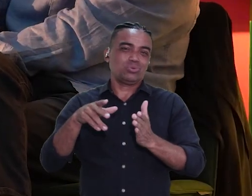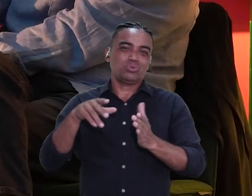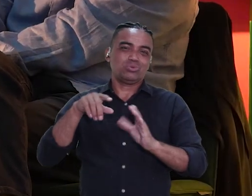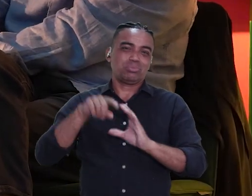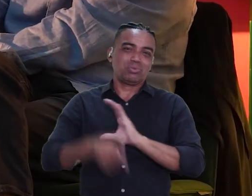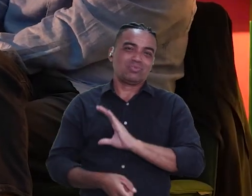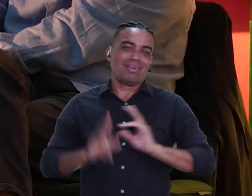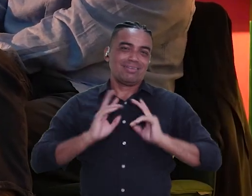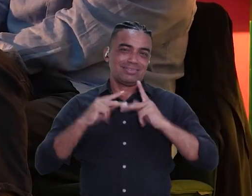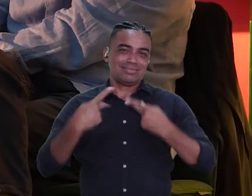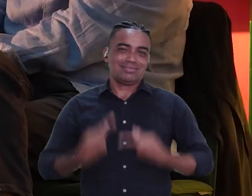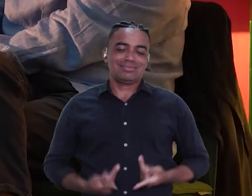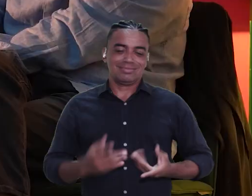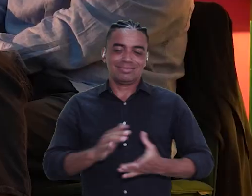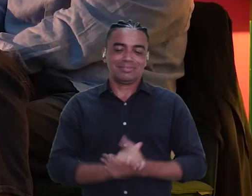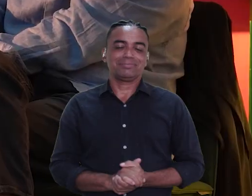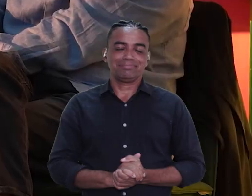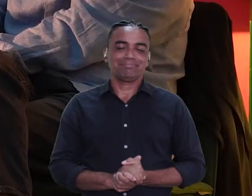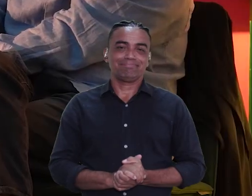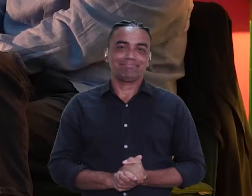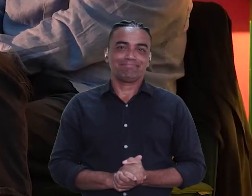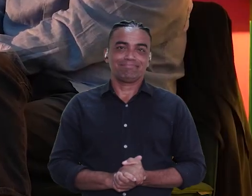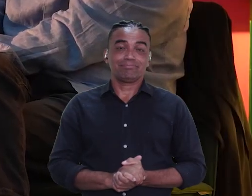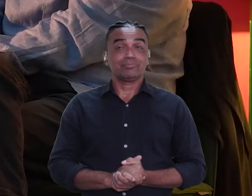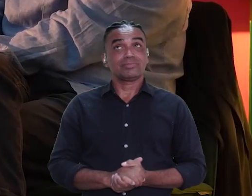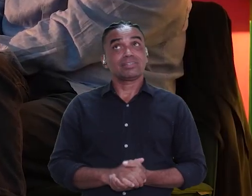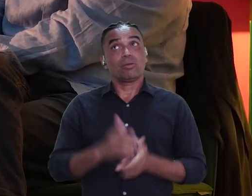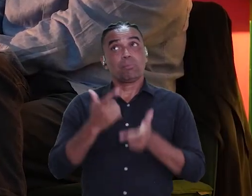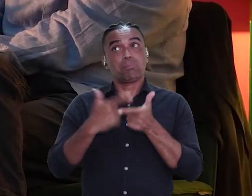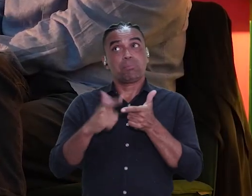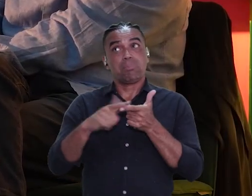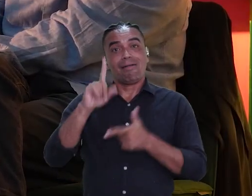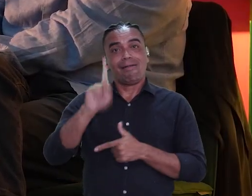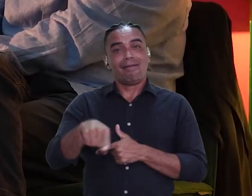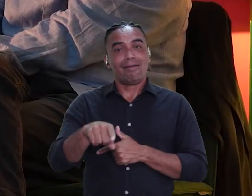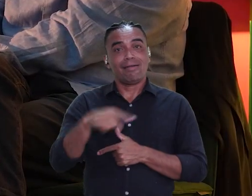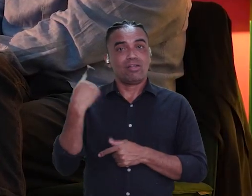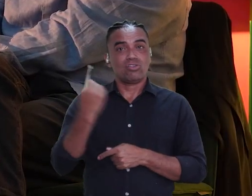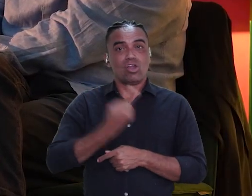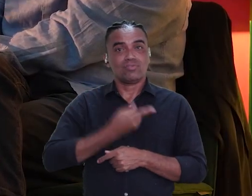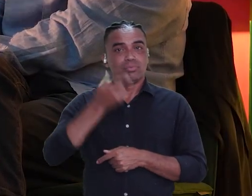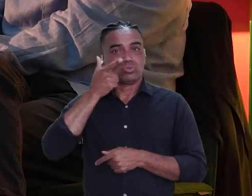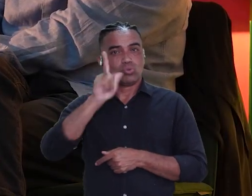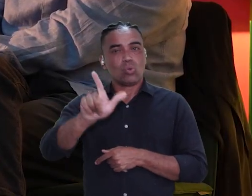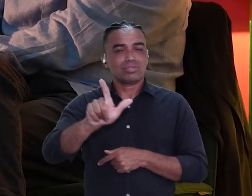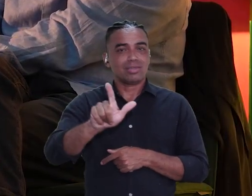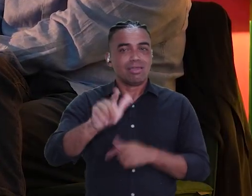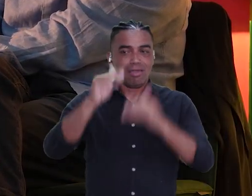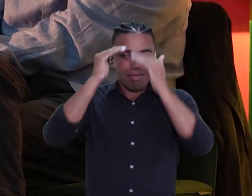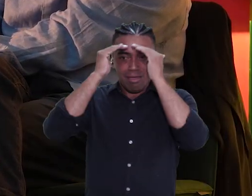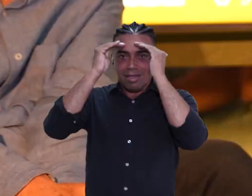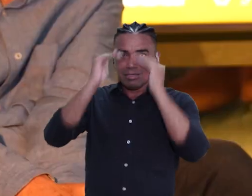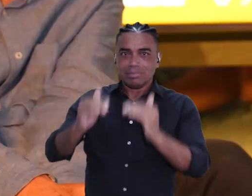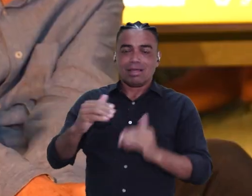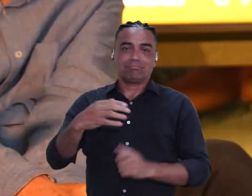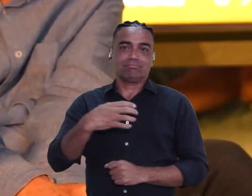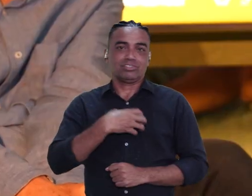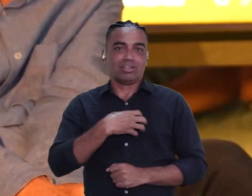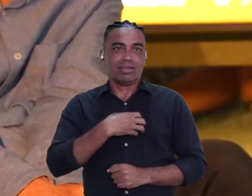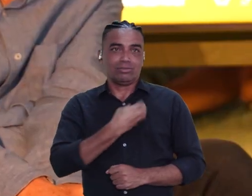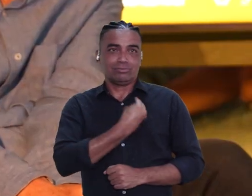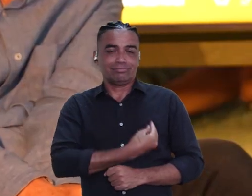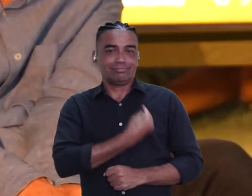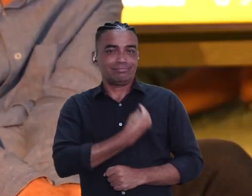né? Isso é da natureza humana. A questão é quando que a gente vai conseguir respeitar os modos